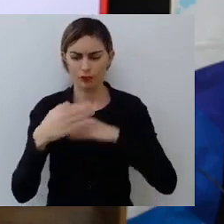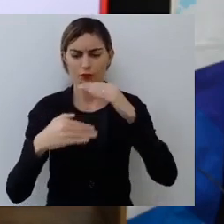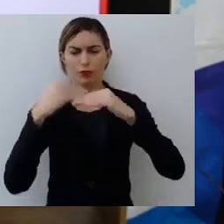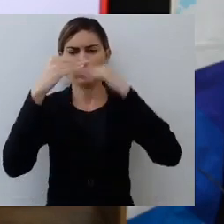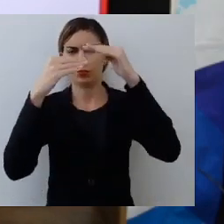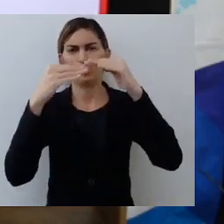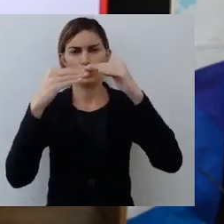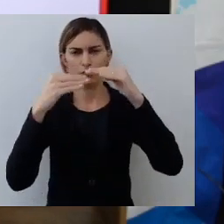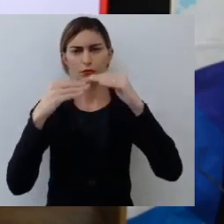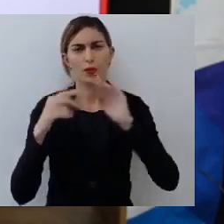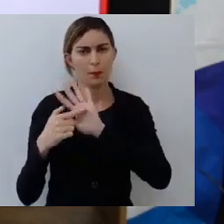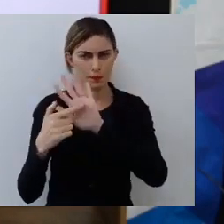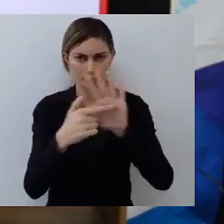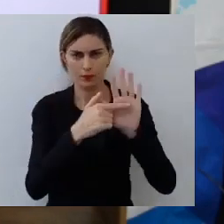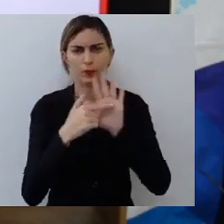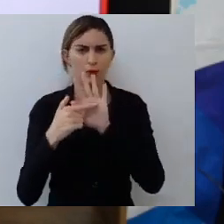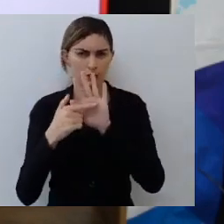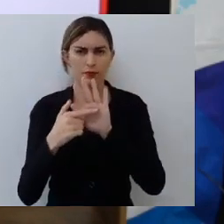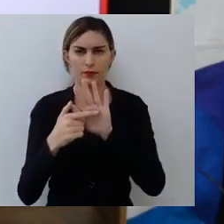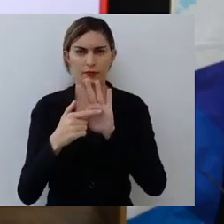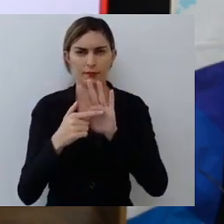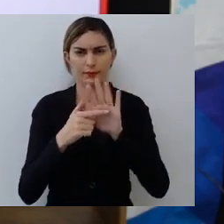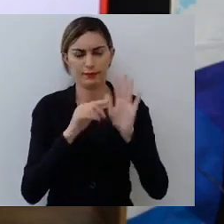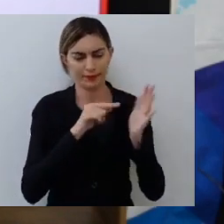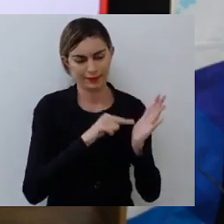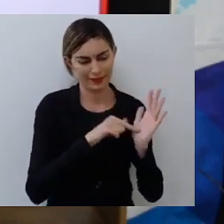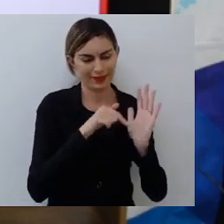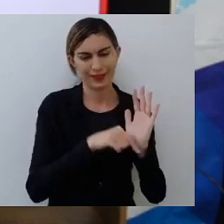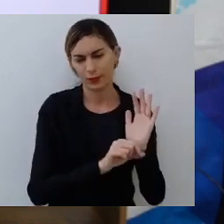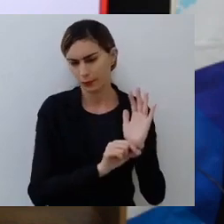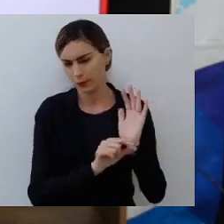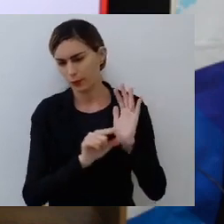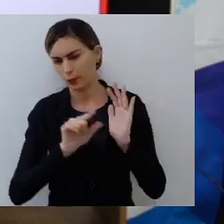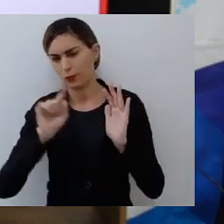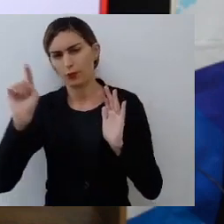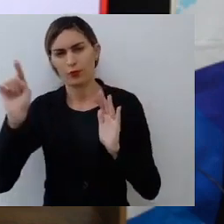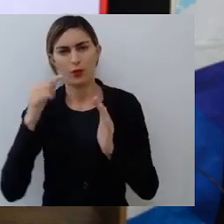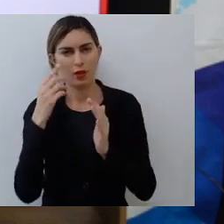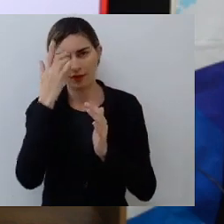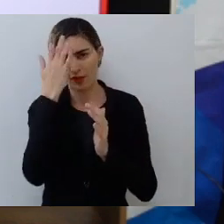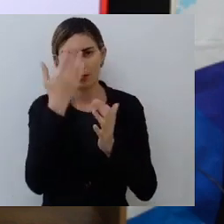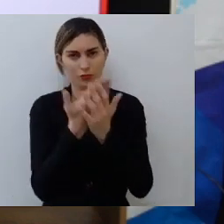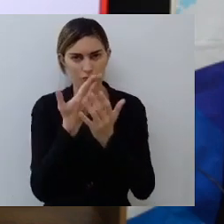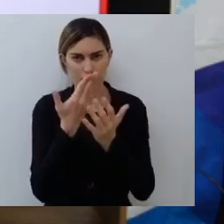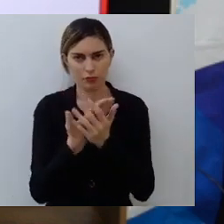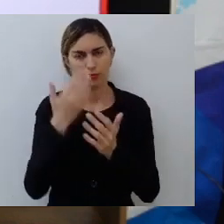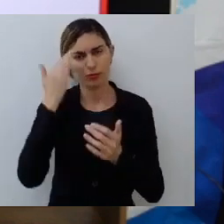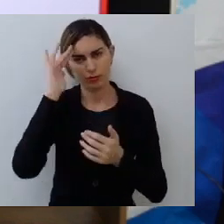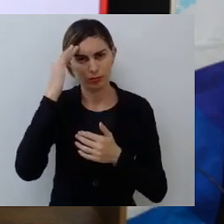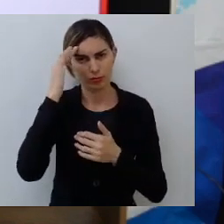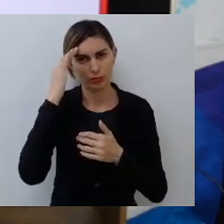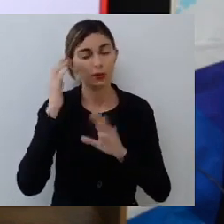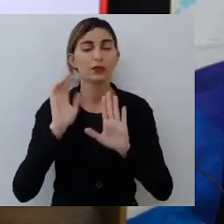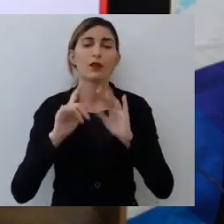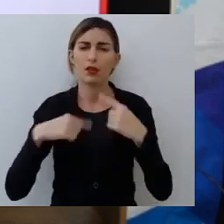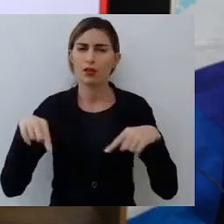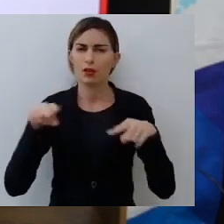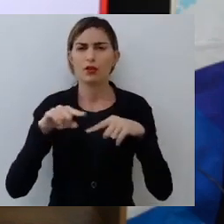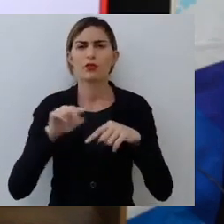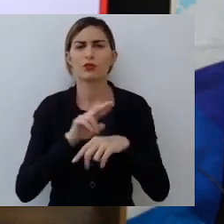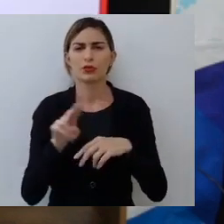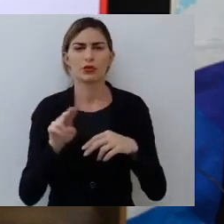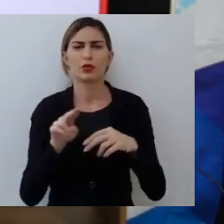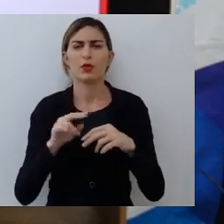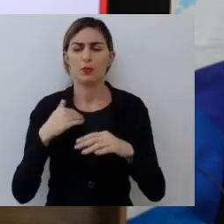evolutivo, que aí foi apresentado de forma linear para facilitar o estudo e a compreensão, a gente tende a